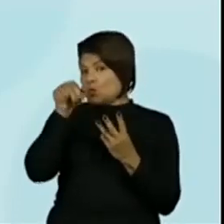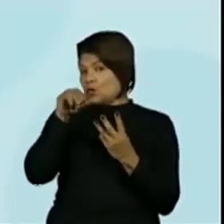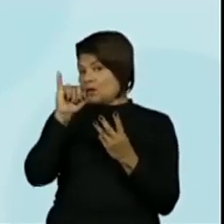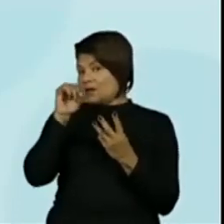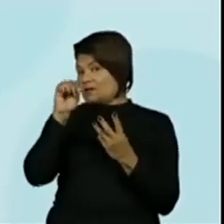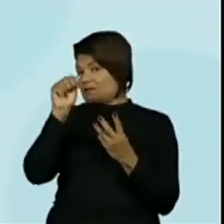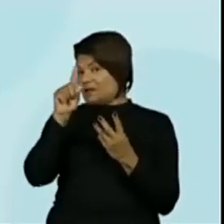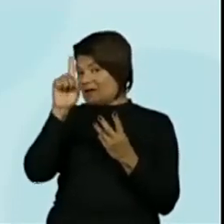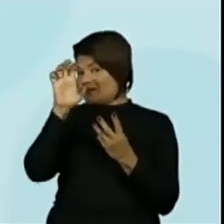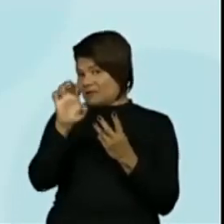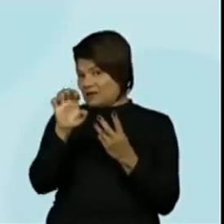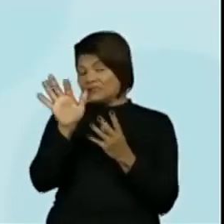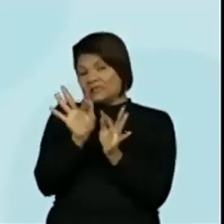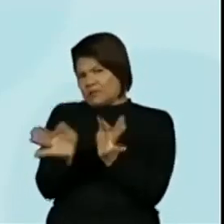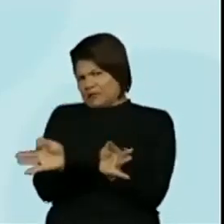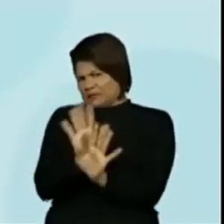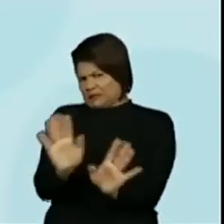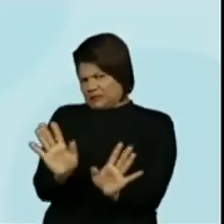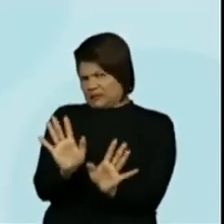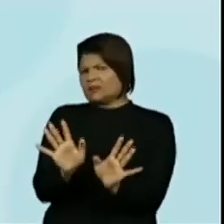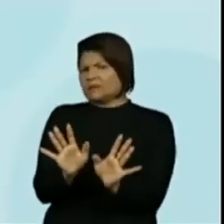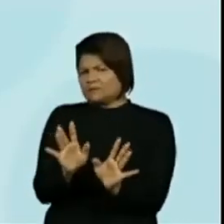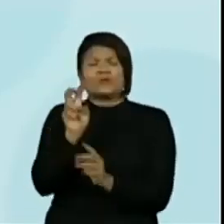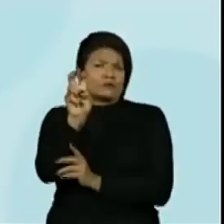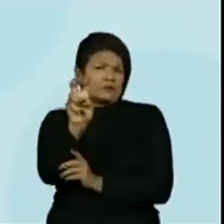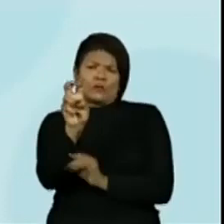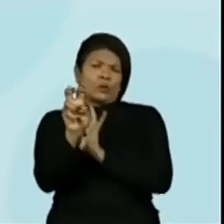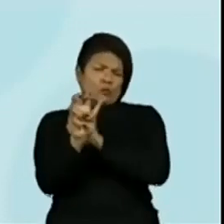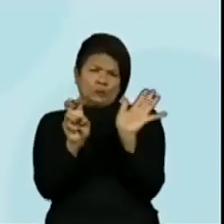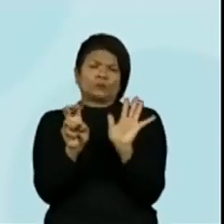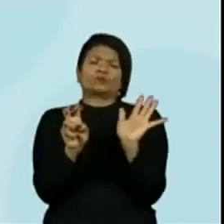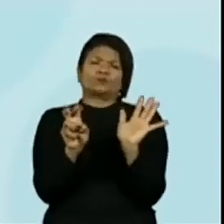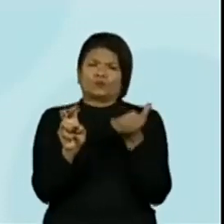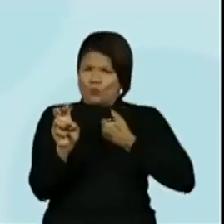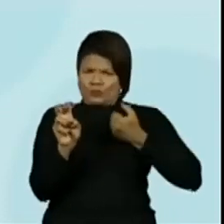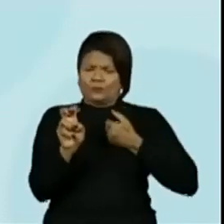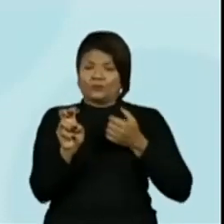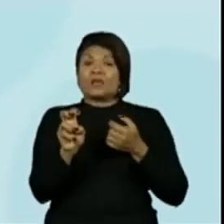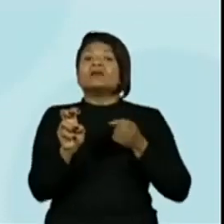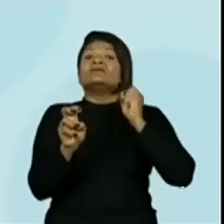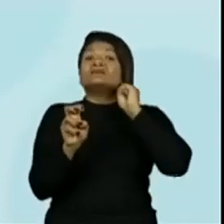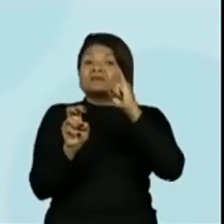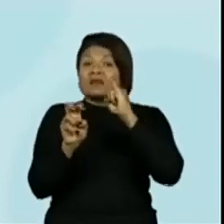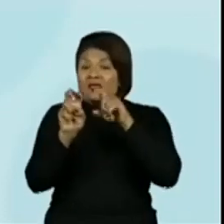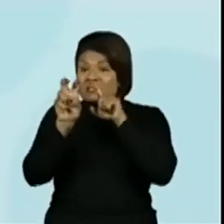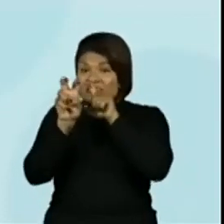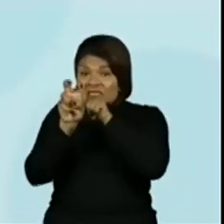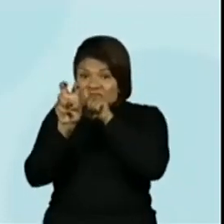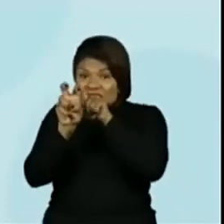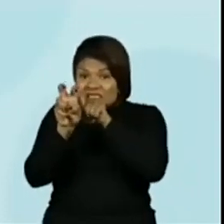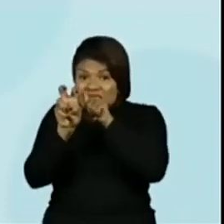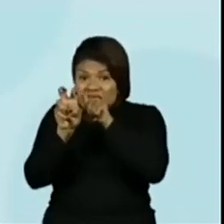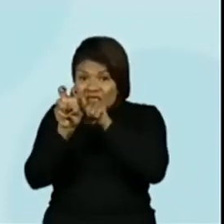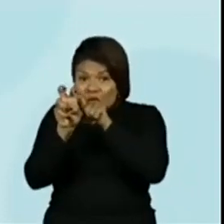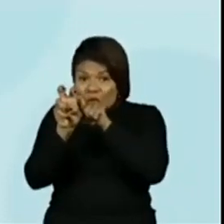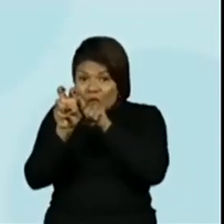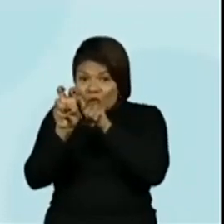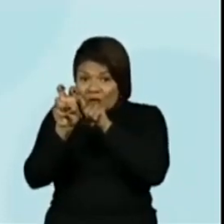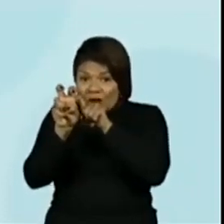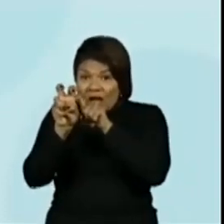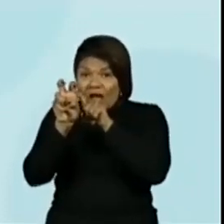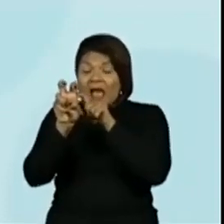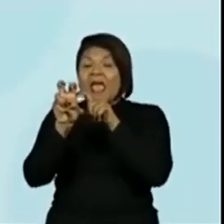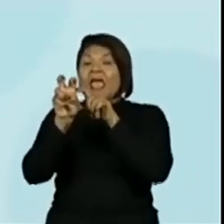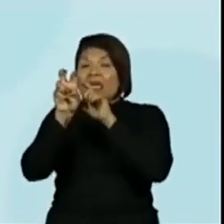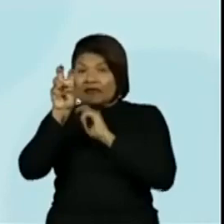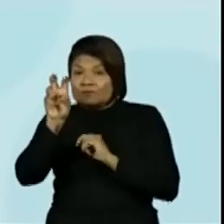da classe das unidades simples, eu leio 5 unidades. Porém, se esse meu algarismo ele